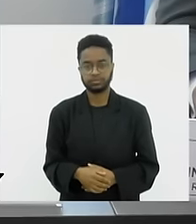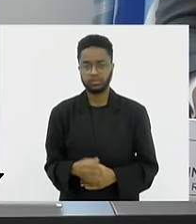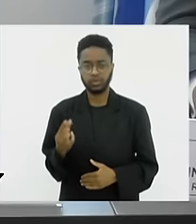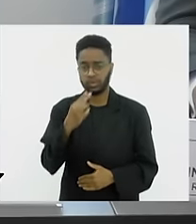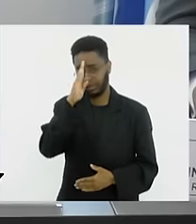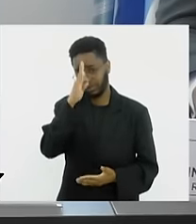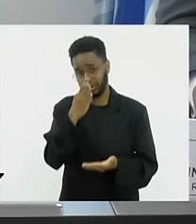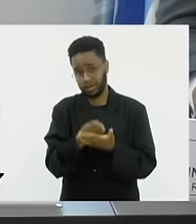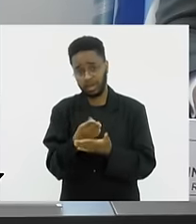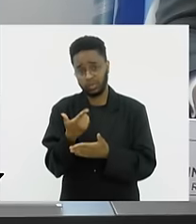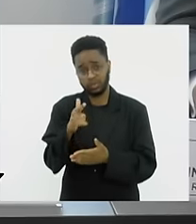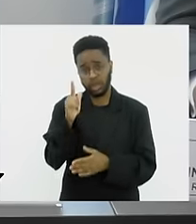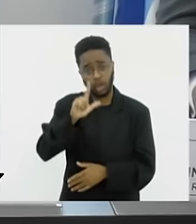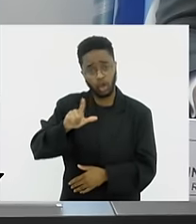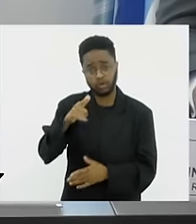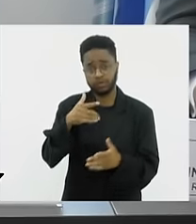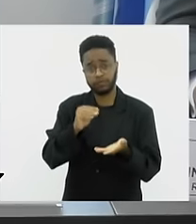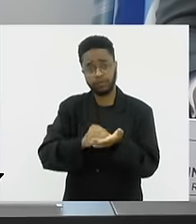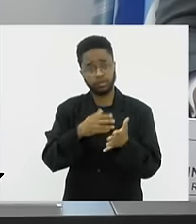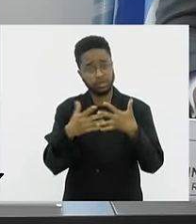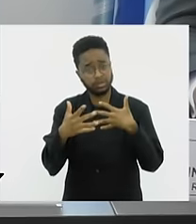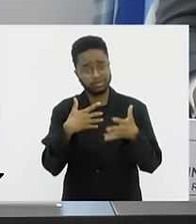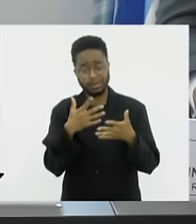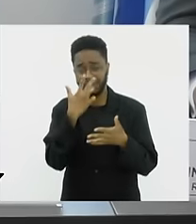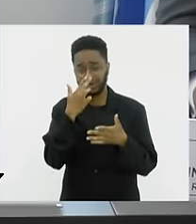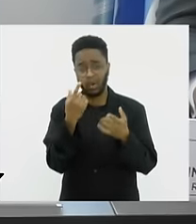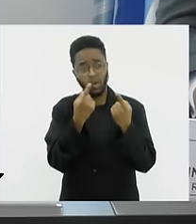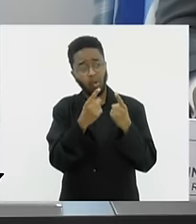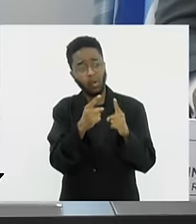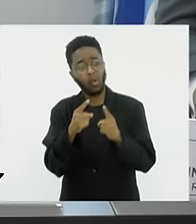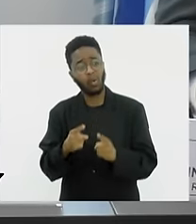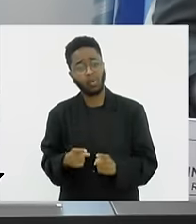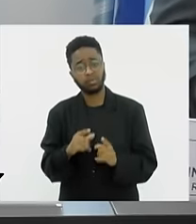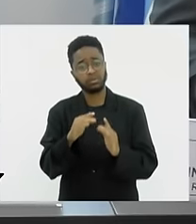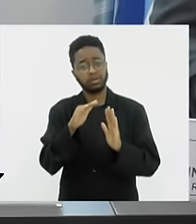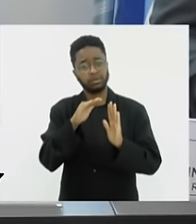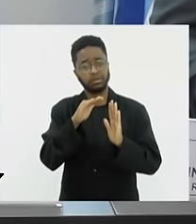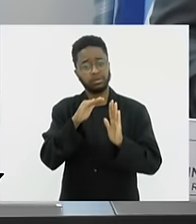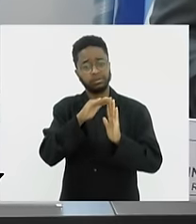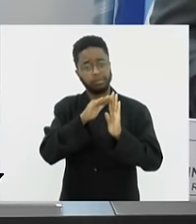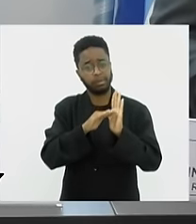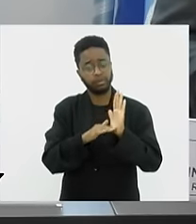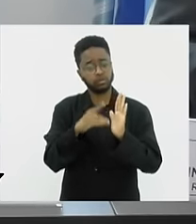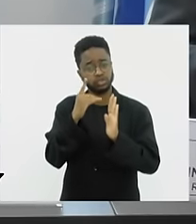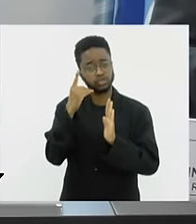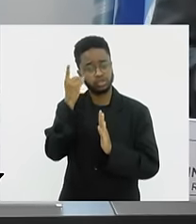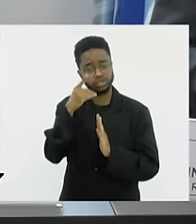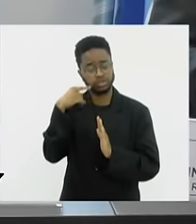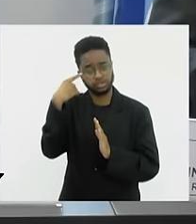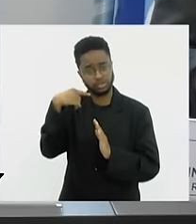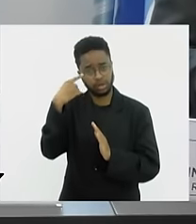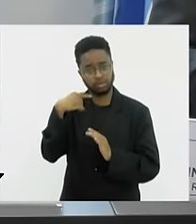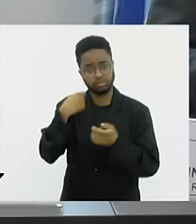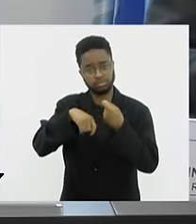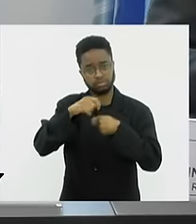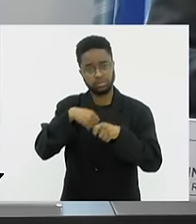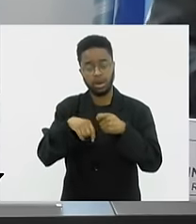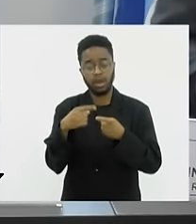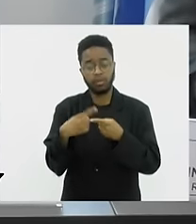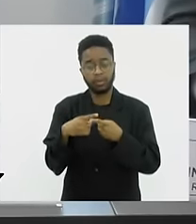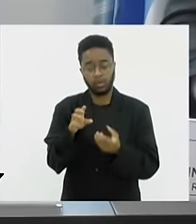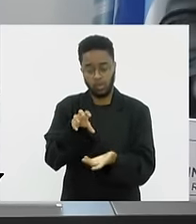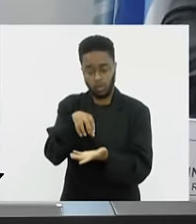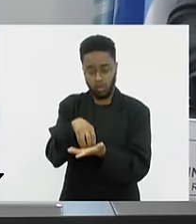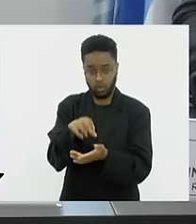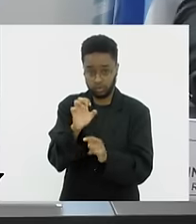não é lógico, não é transparente, é contra tudo que se possa imaginar do direito administrativo, que um órgão do Estado, Detro, que